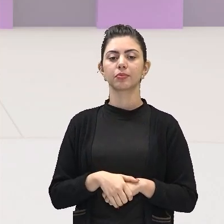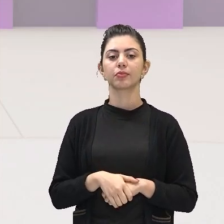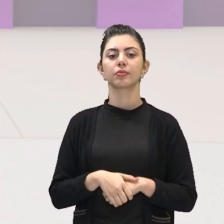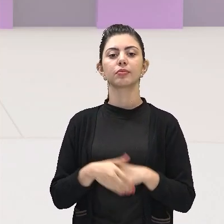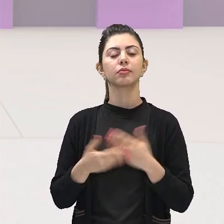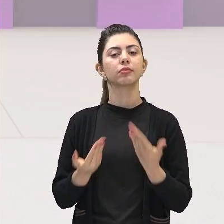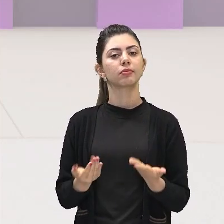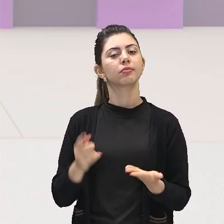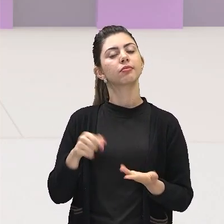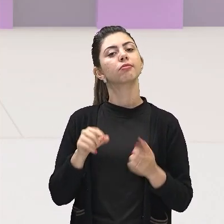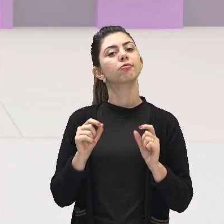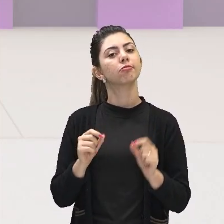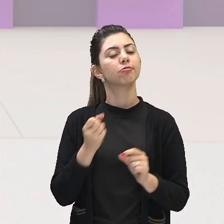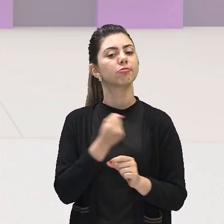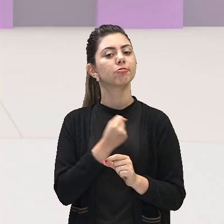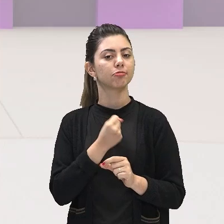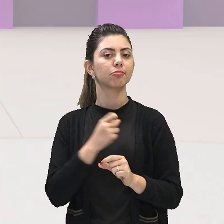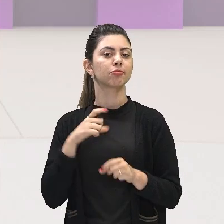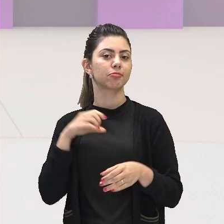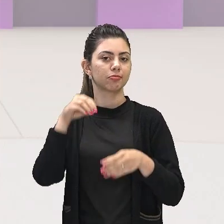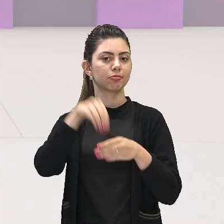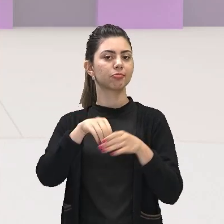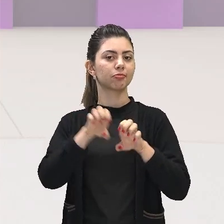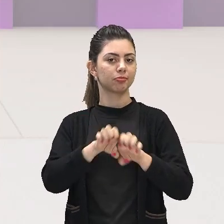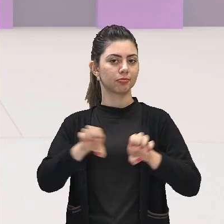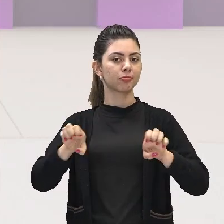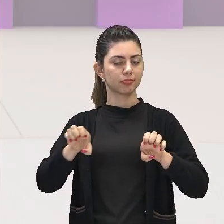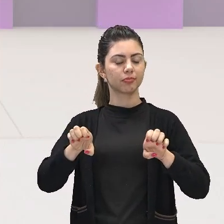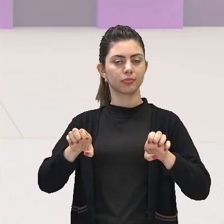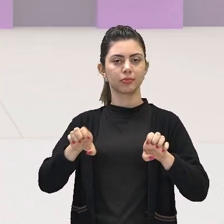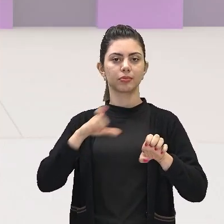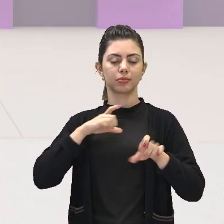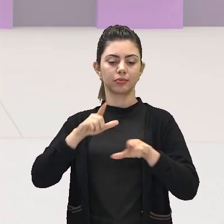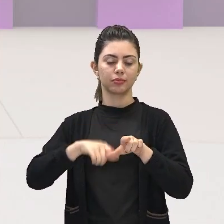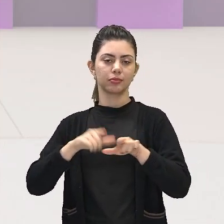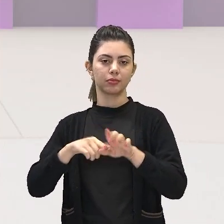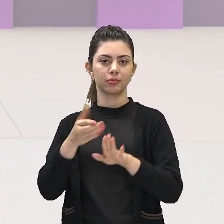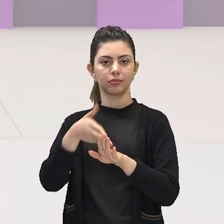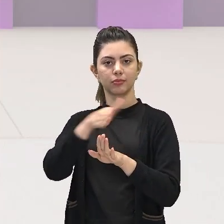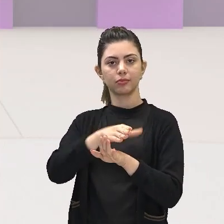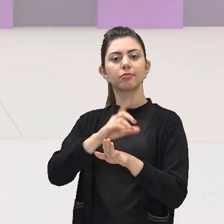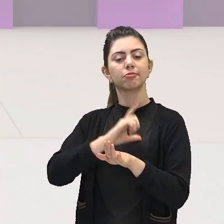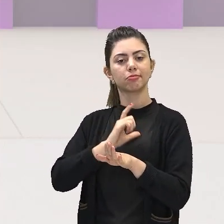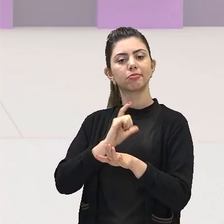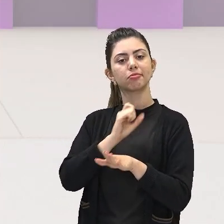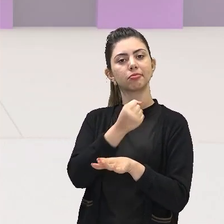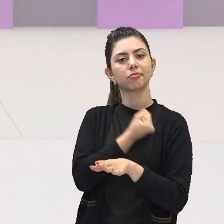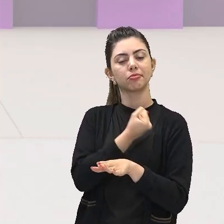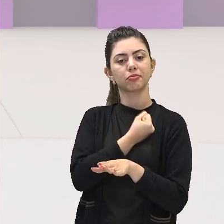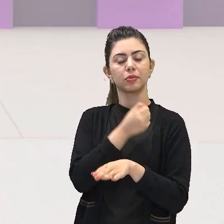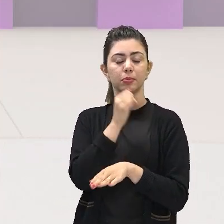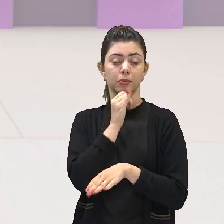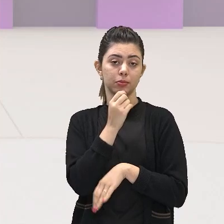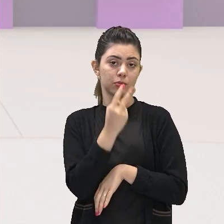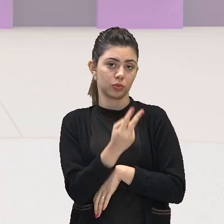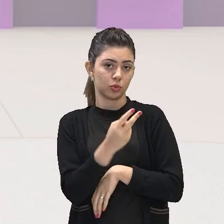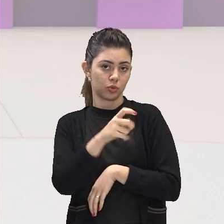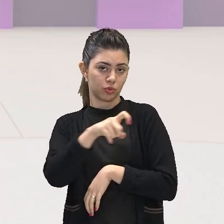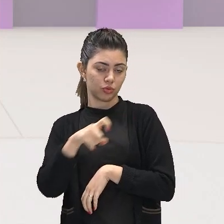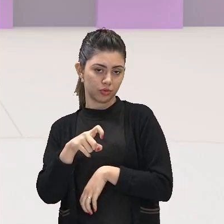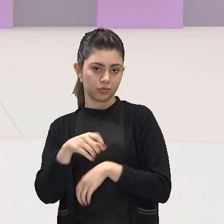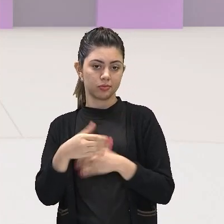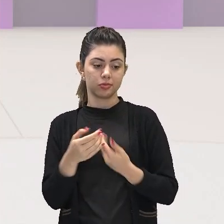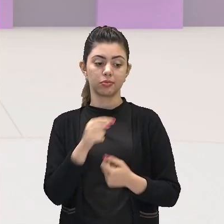exatamente aquele númerozinho que aparece na frente da nossa letra. Então, se na nossa equação a gente tem, por exemplo, 2x, o 2